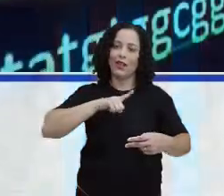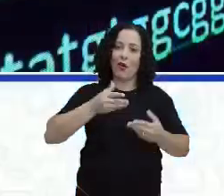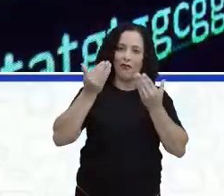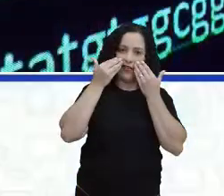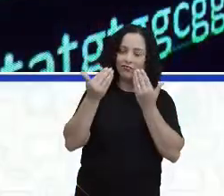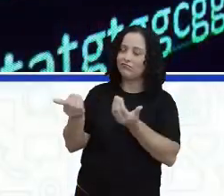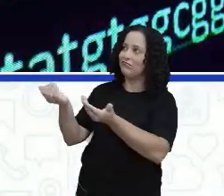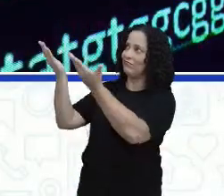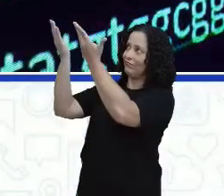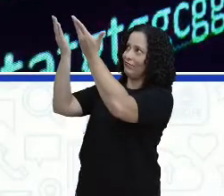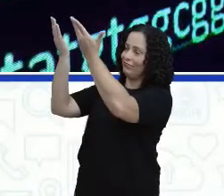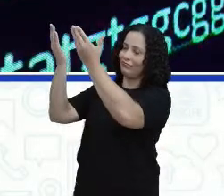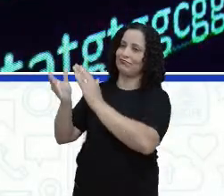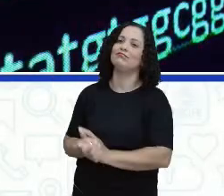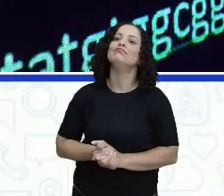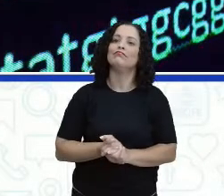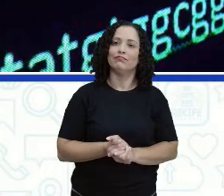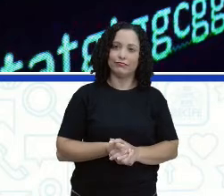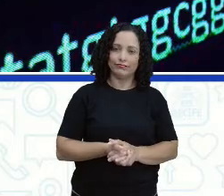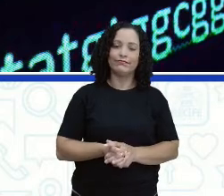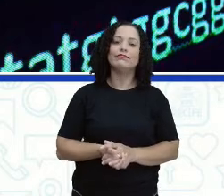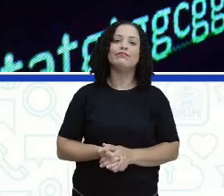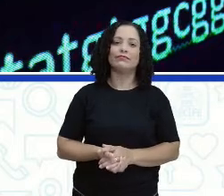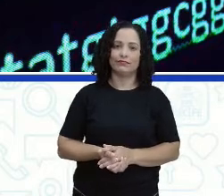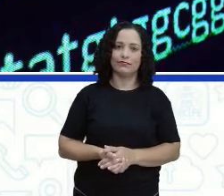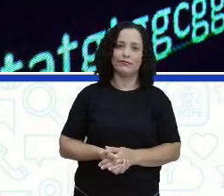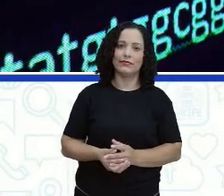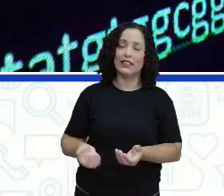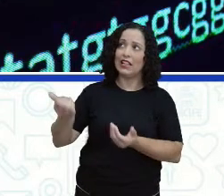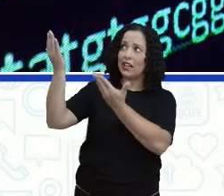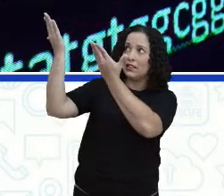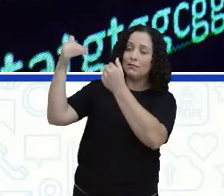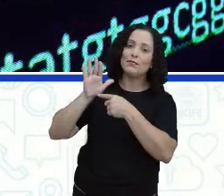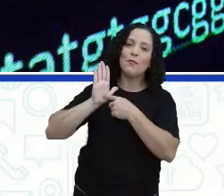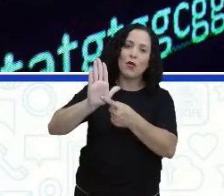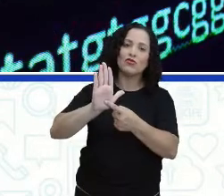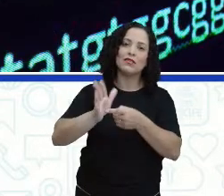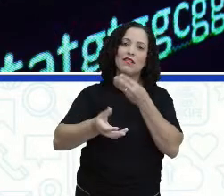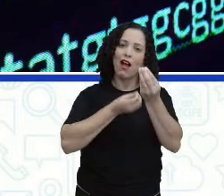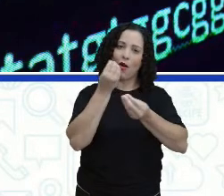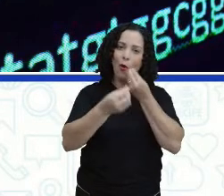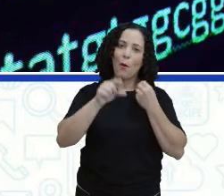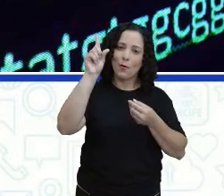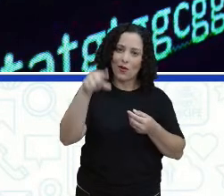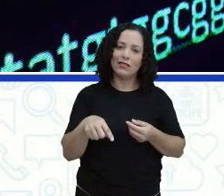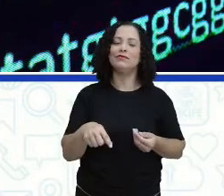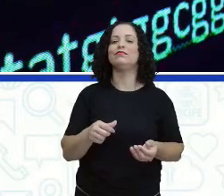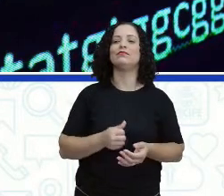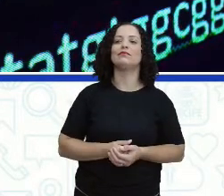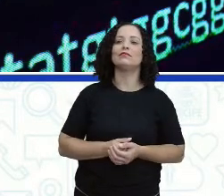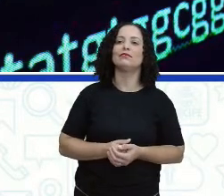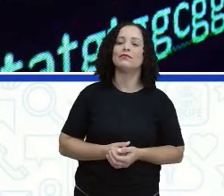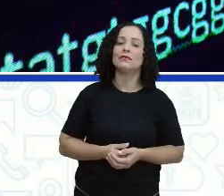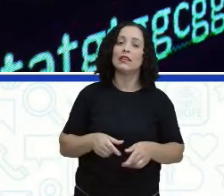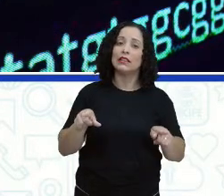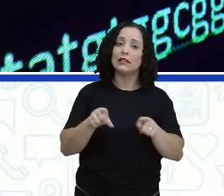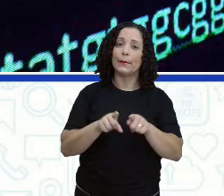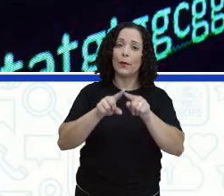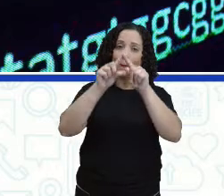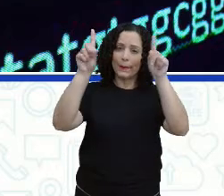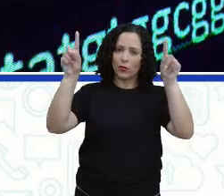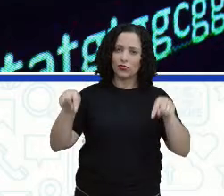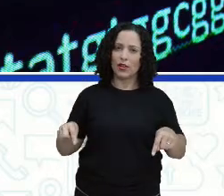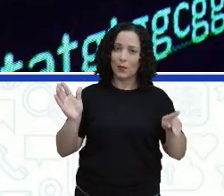aí, as bases nitrogenadas representadas nessa figura aqui, no slide que vocês estão vendo. E o projeto do